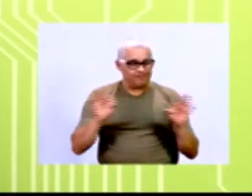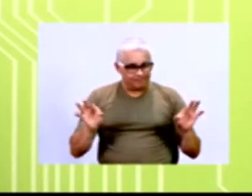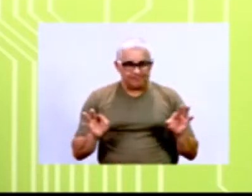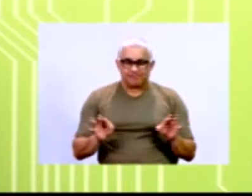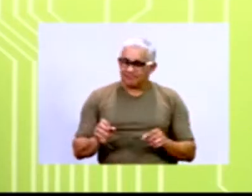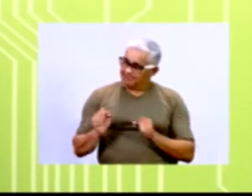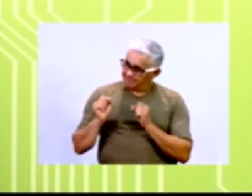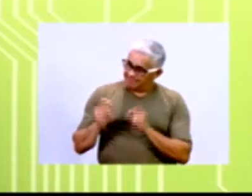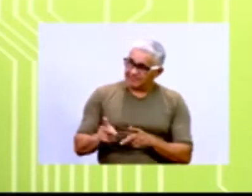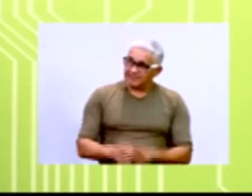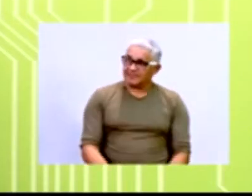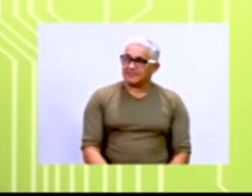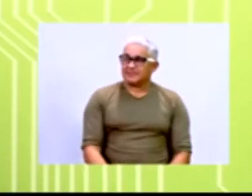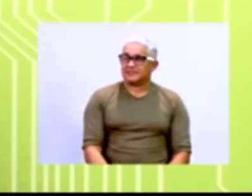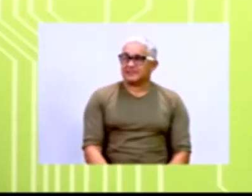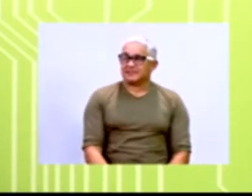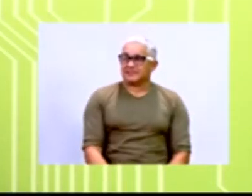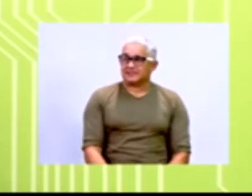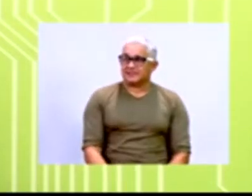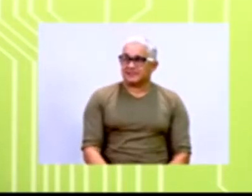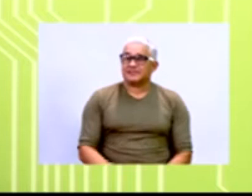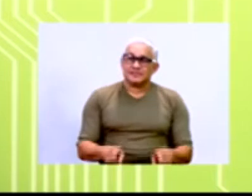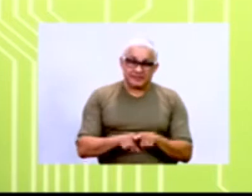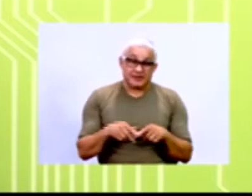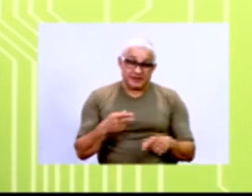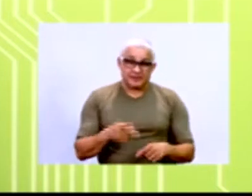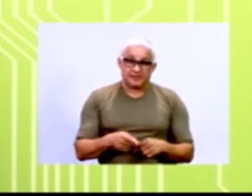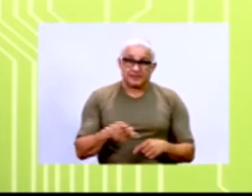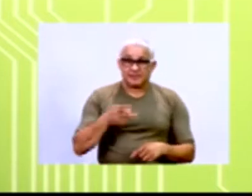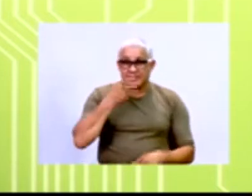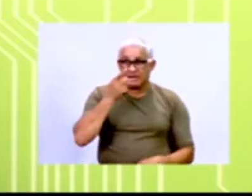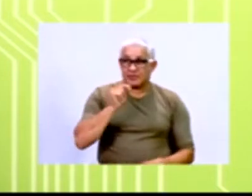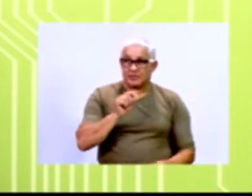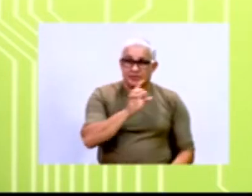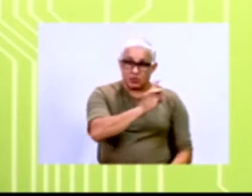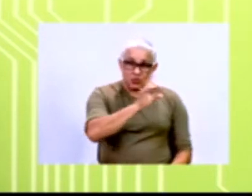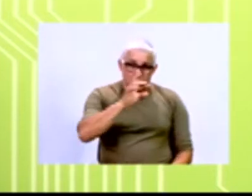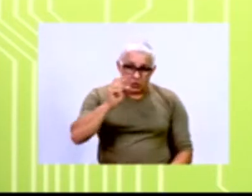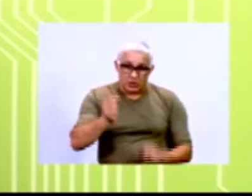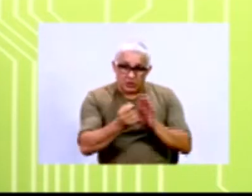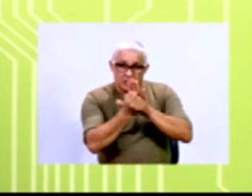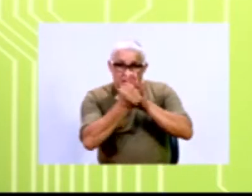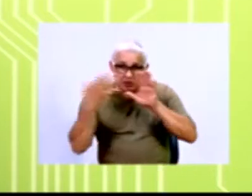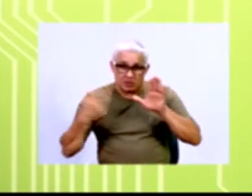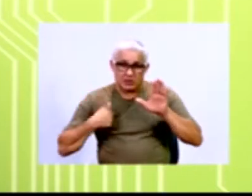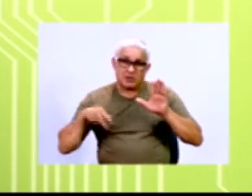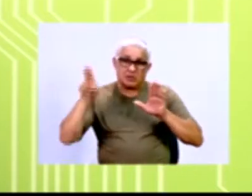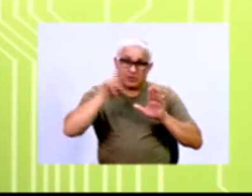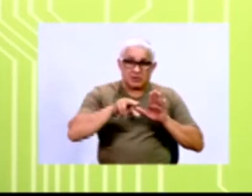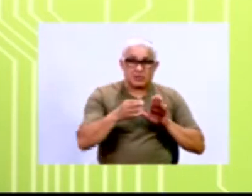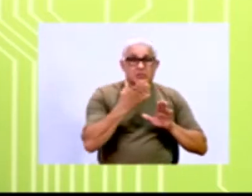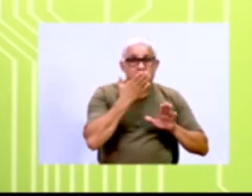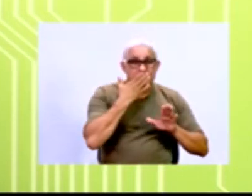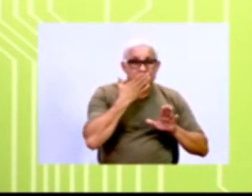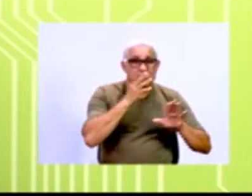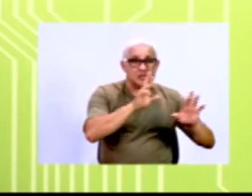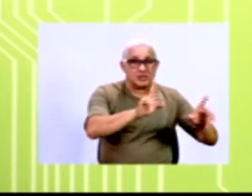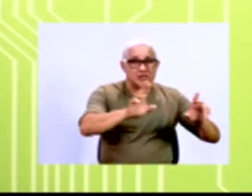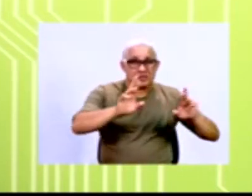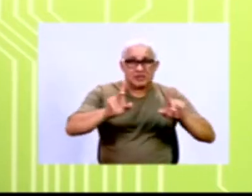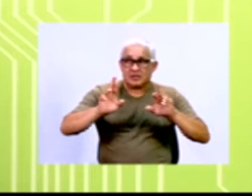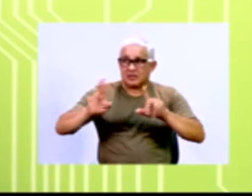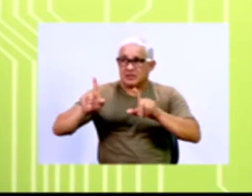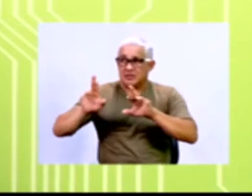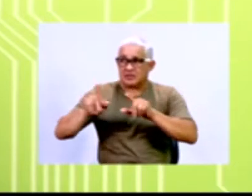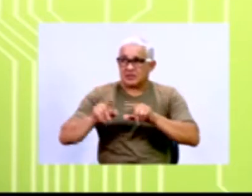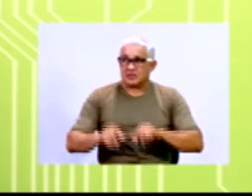mesmo. A gente ia falar sobre isso agora, né, que para cada aplicação eu vou utilizar um formato diferente,